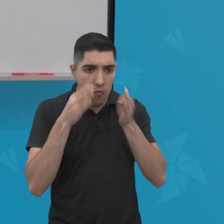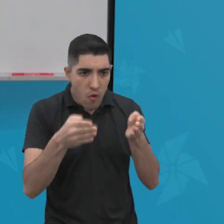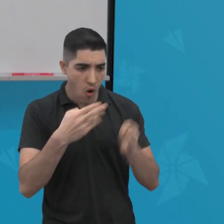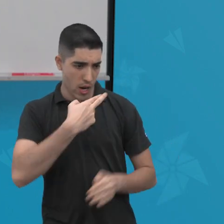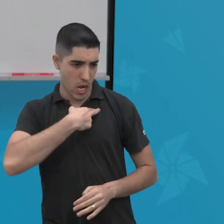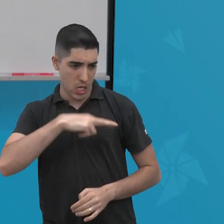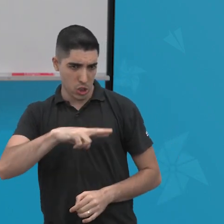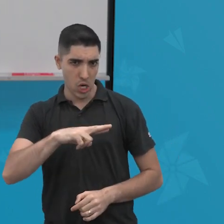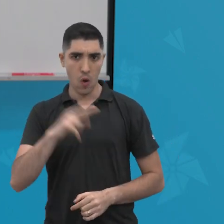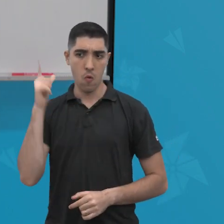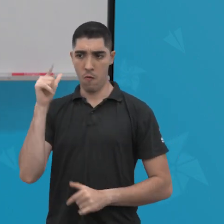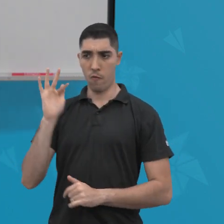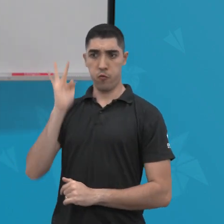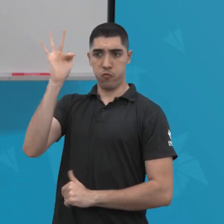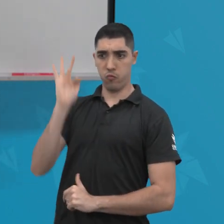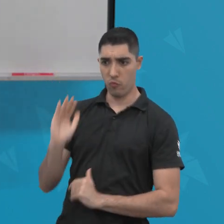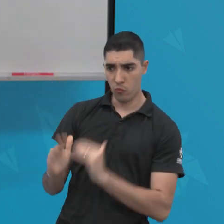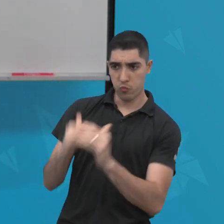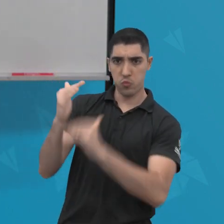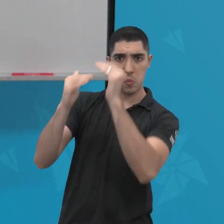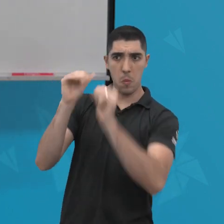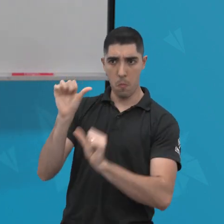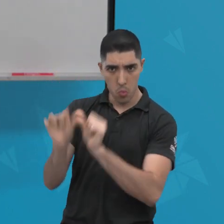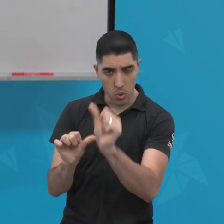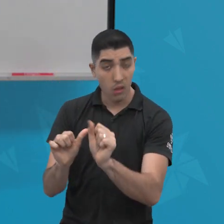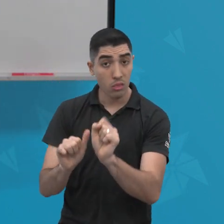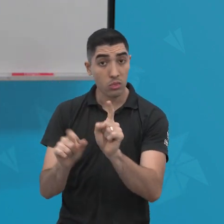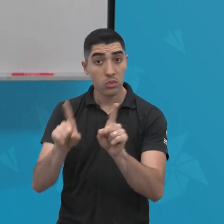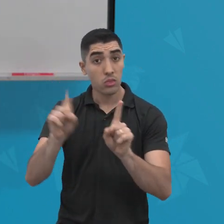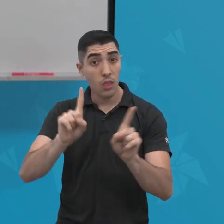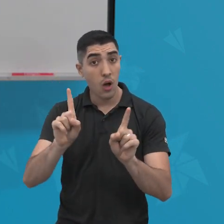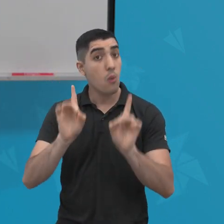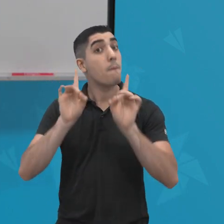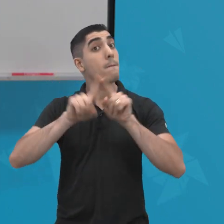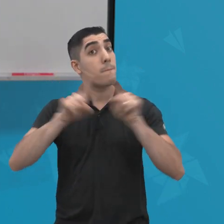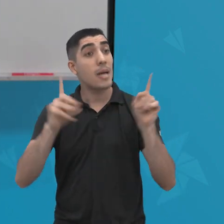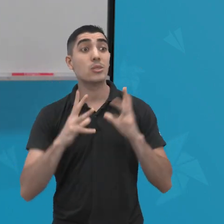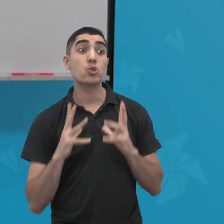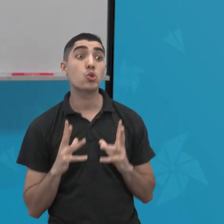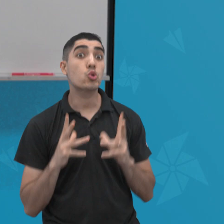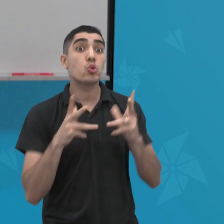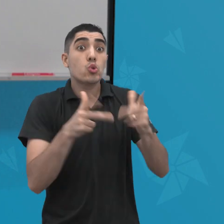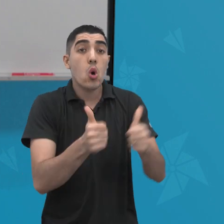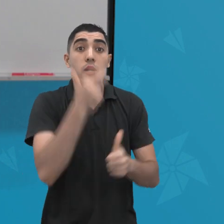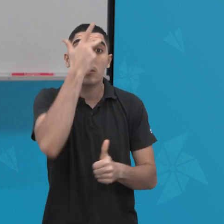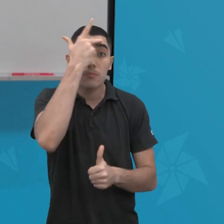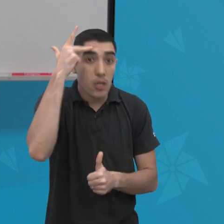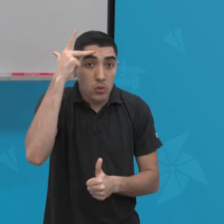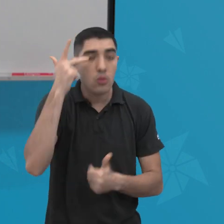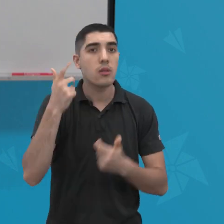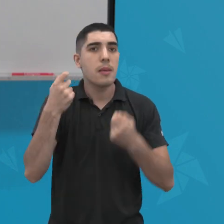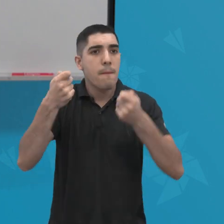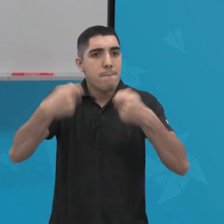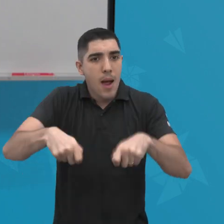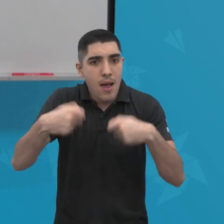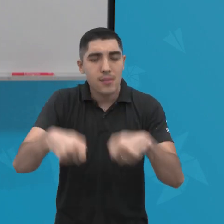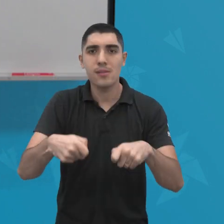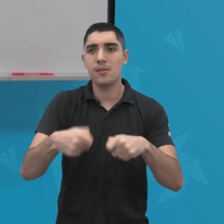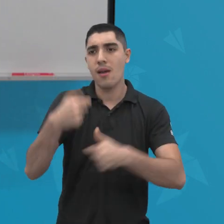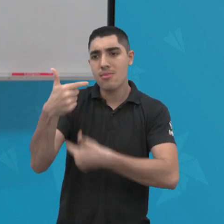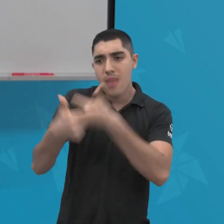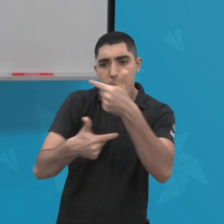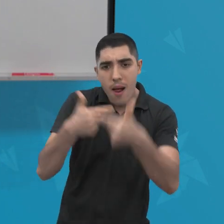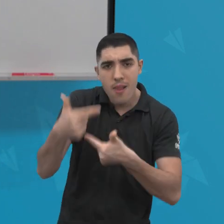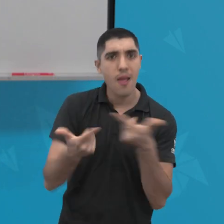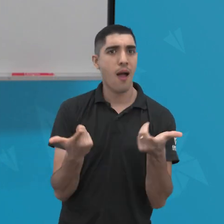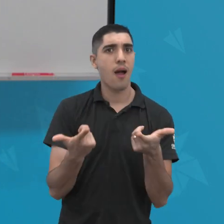religiosas, mas de todas as pessoas que dependem de um engajamento